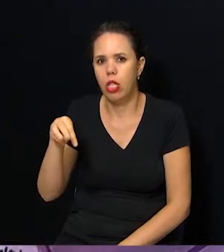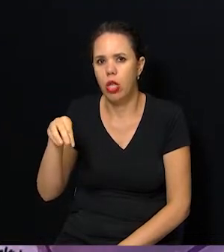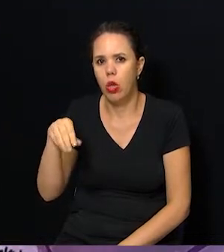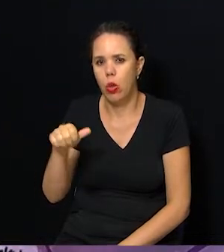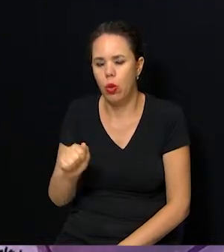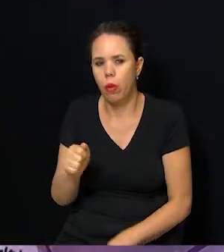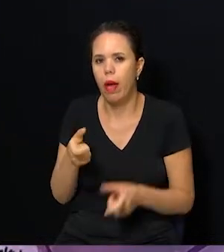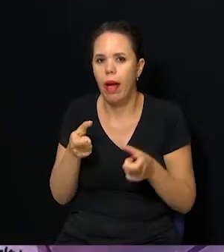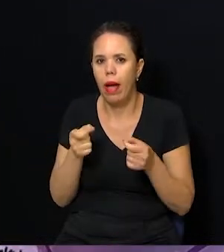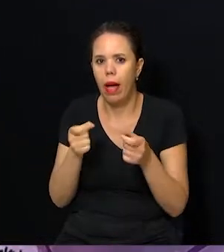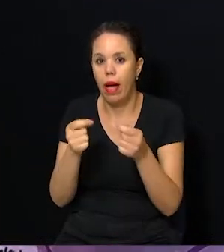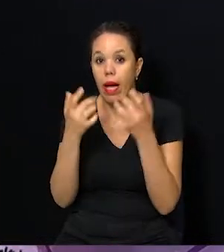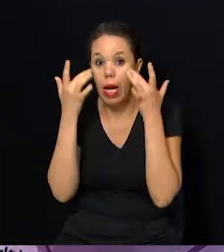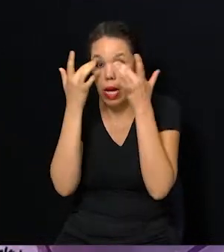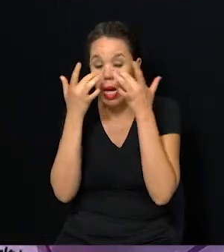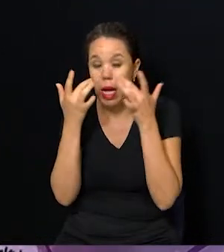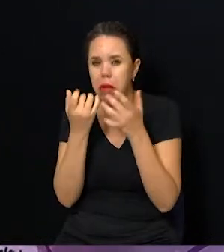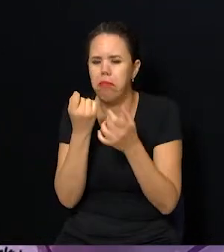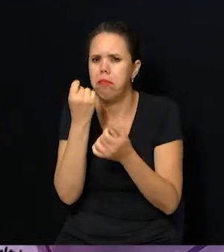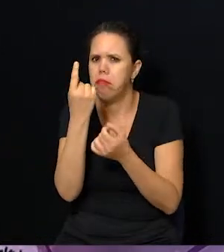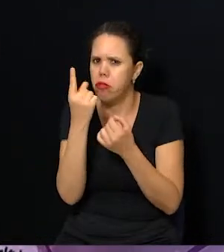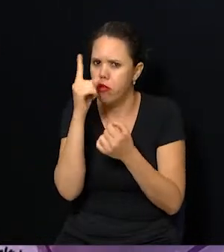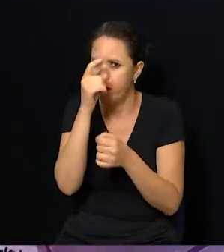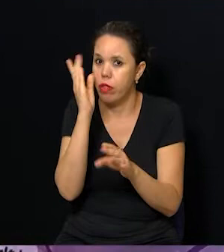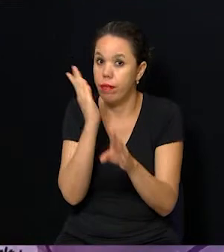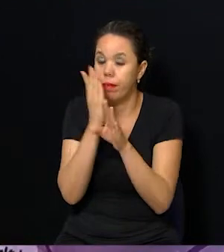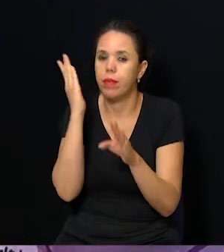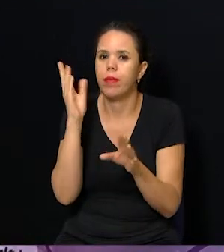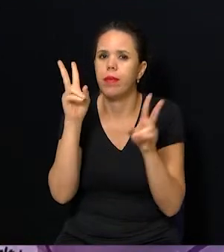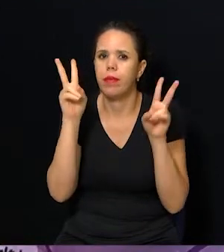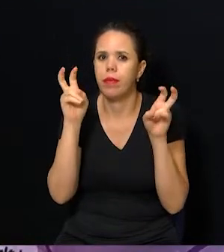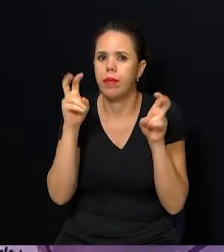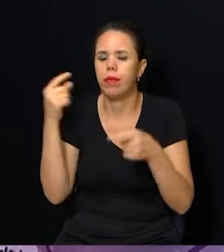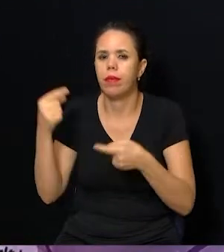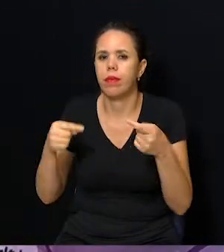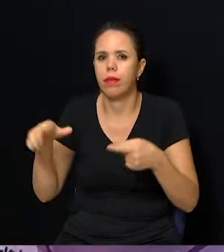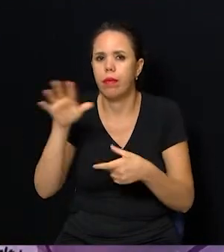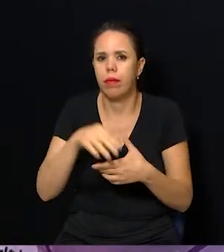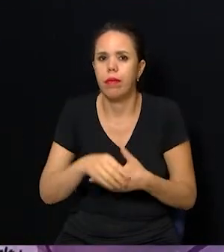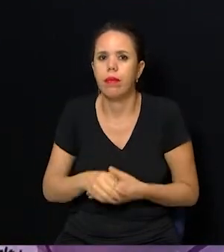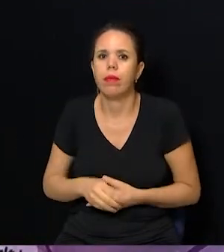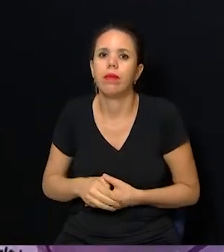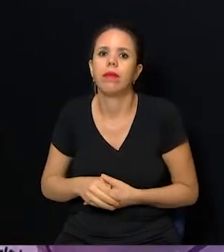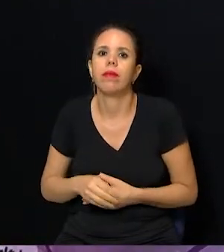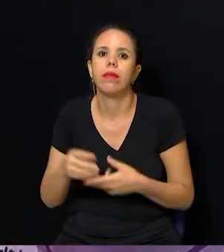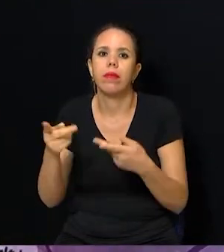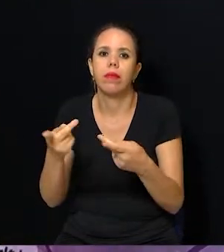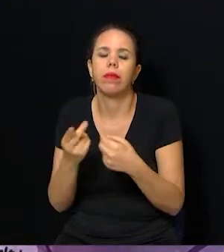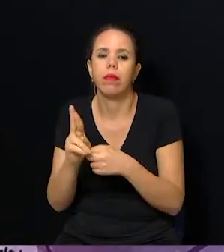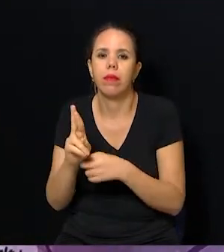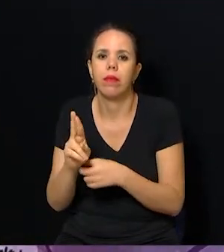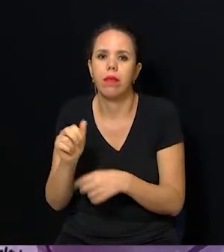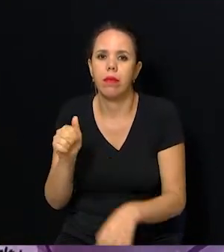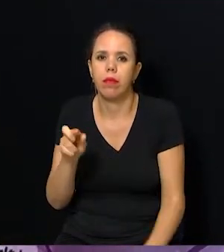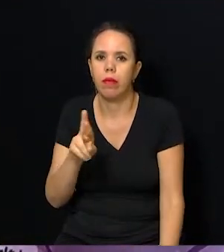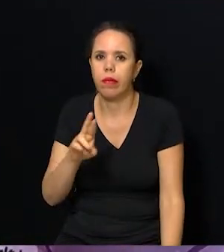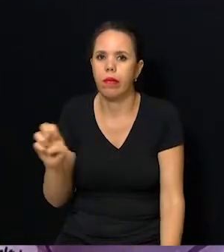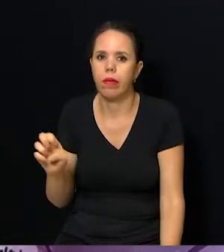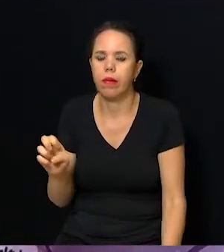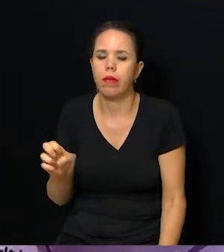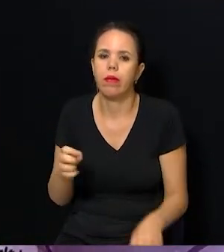raríssimo. Para tirar todas as dúvidas, falar sobre esse tema que tem sido muito discutido, a gente convidou o Dr. André Moraes,